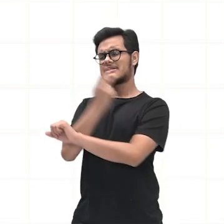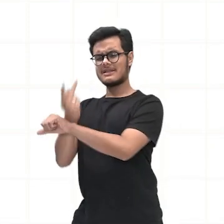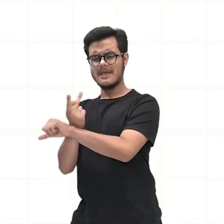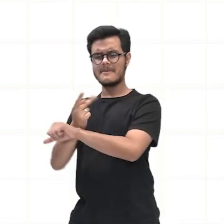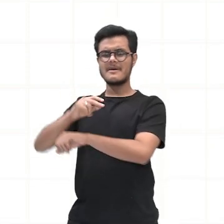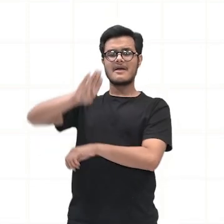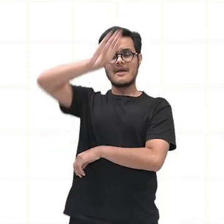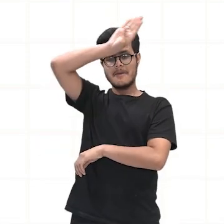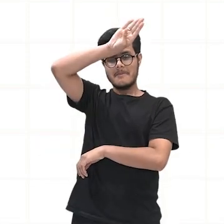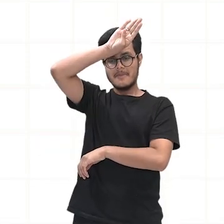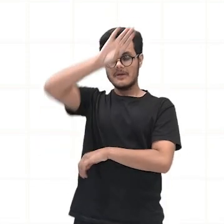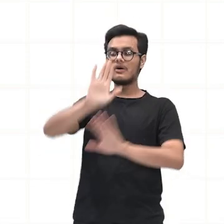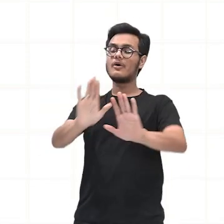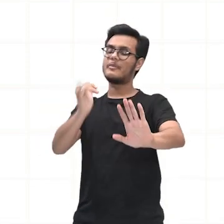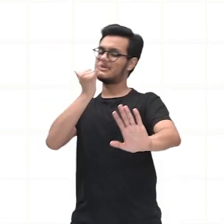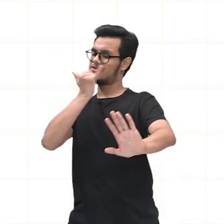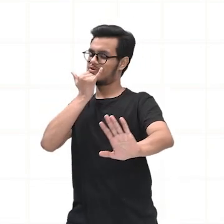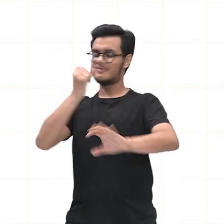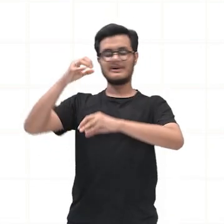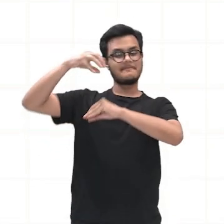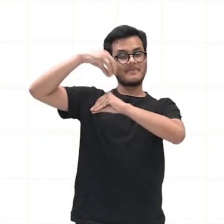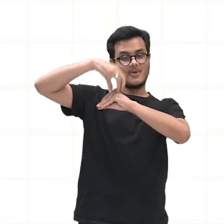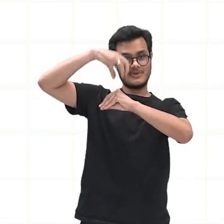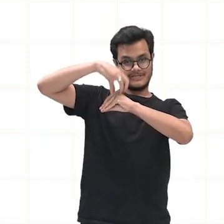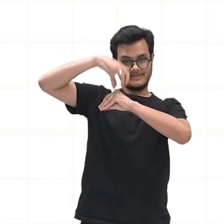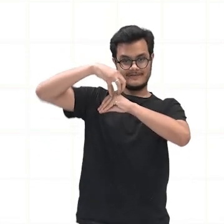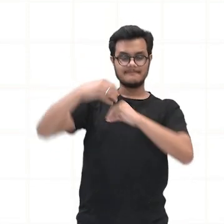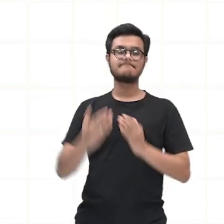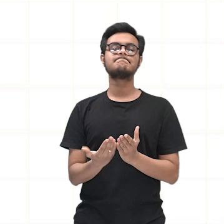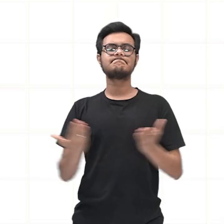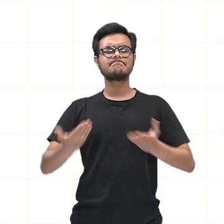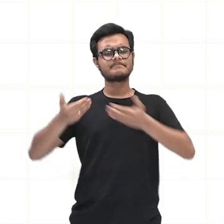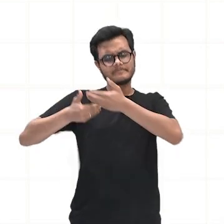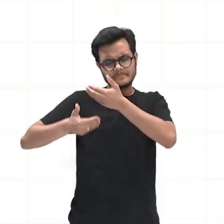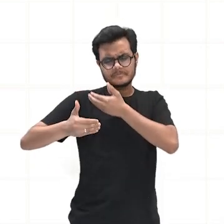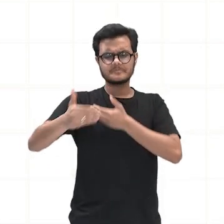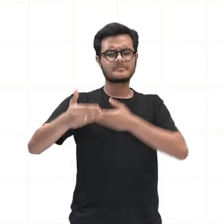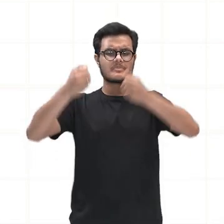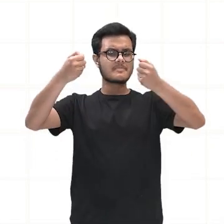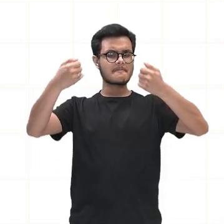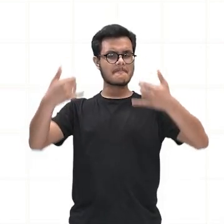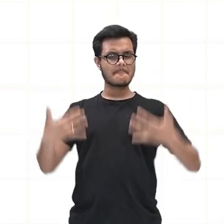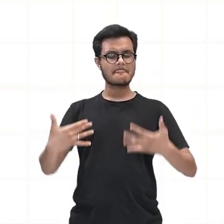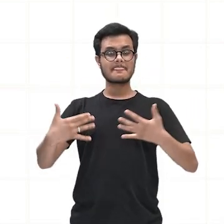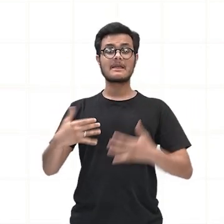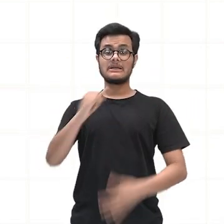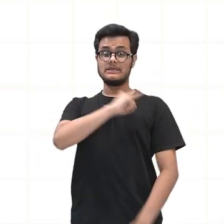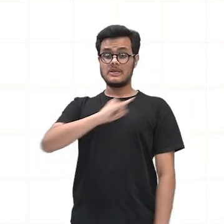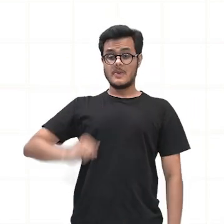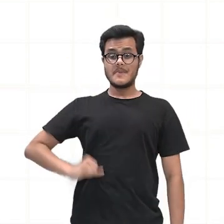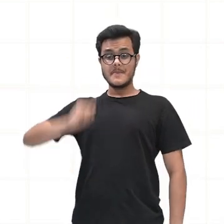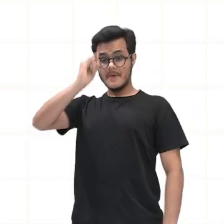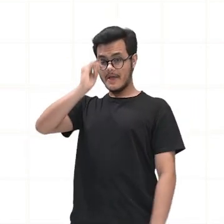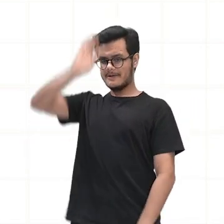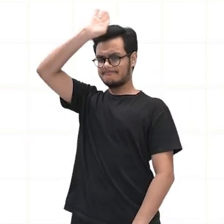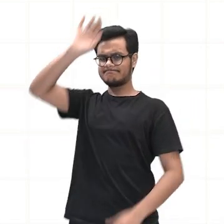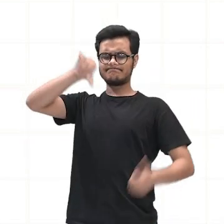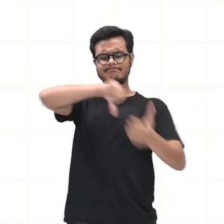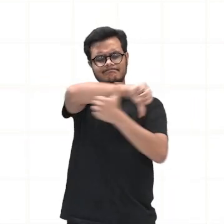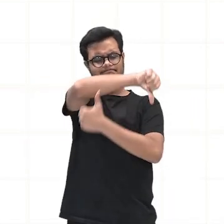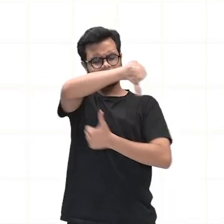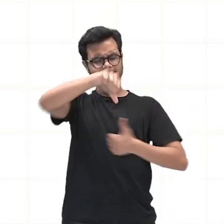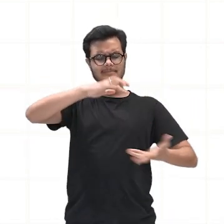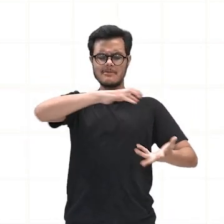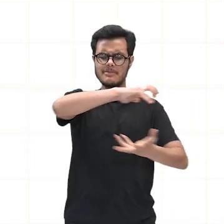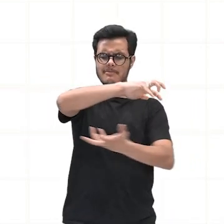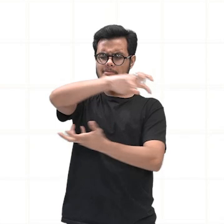como Constantinopla, tá? Continuando, o Império Romano, então, passaria por vários